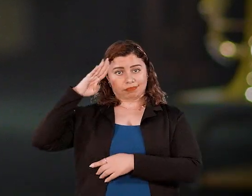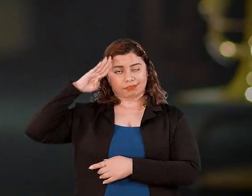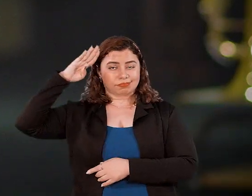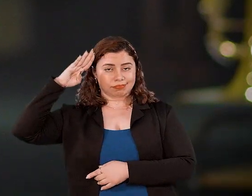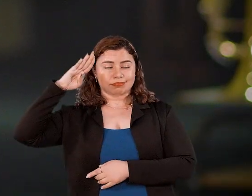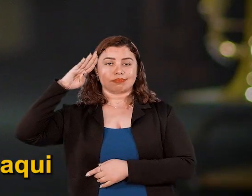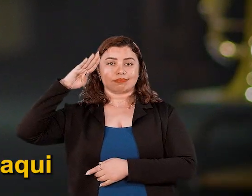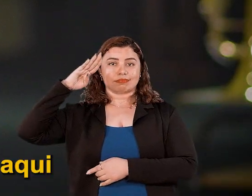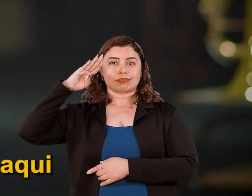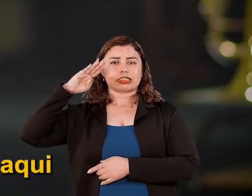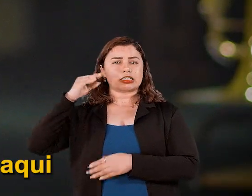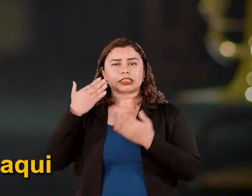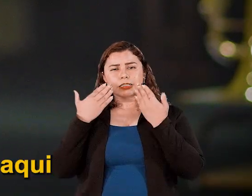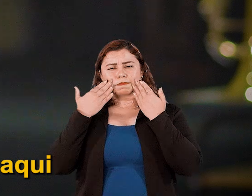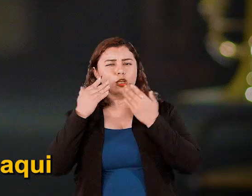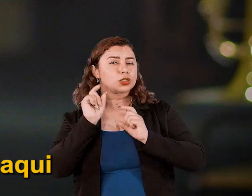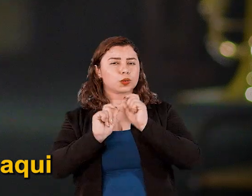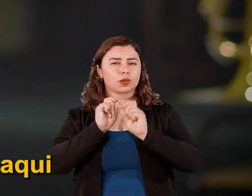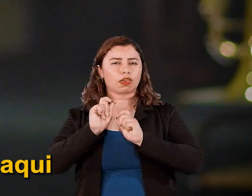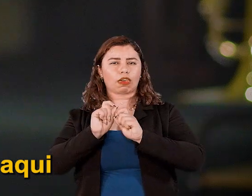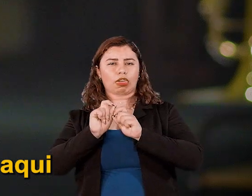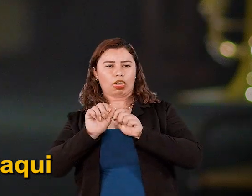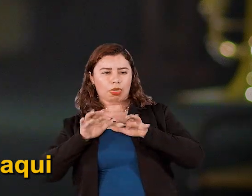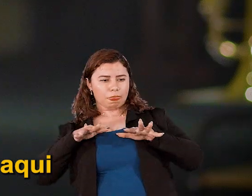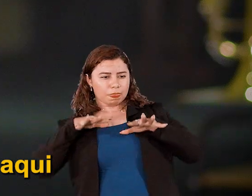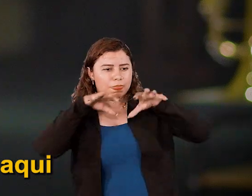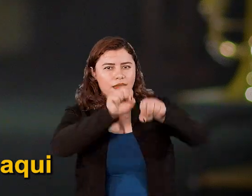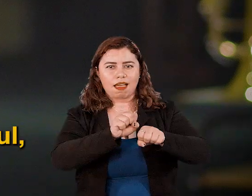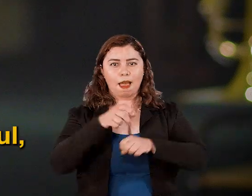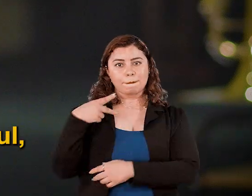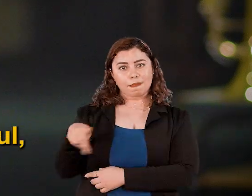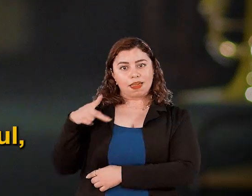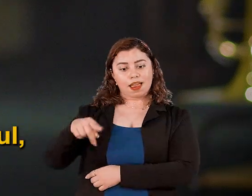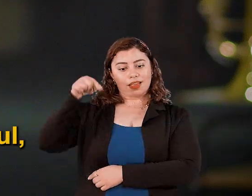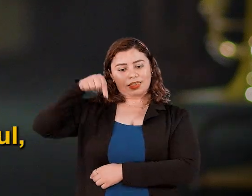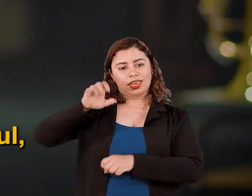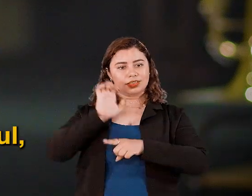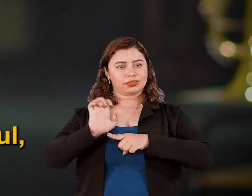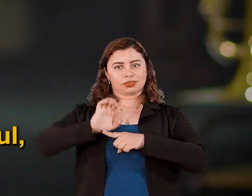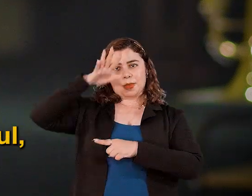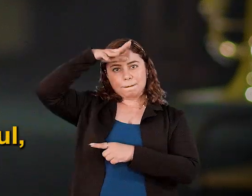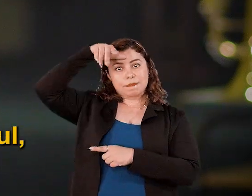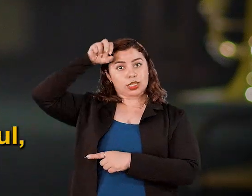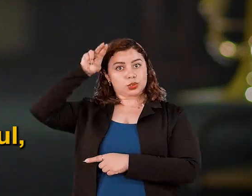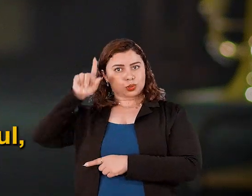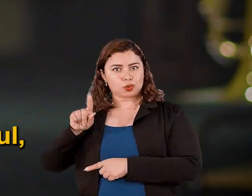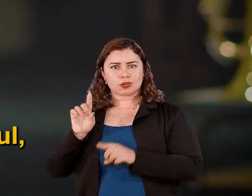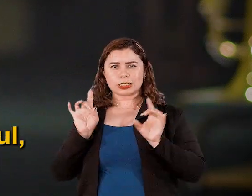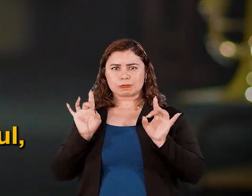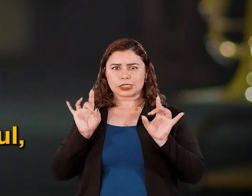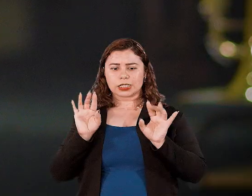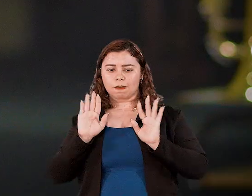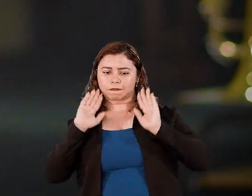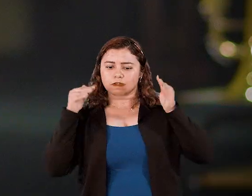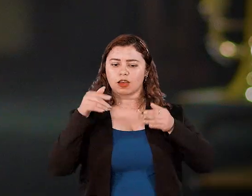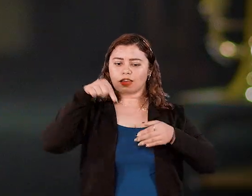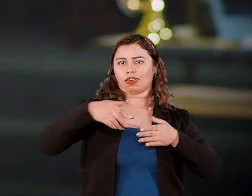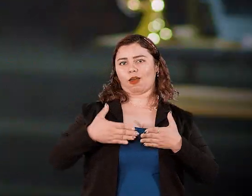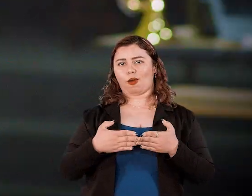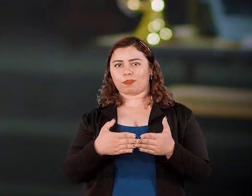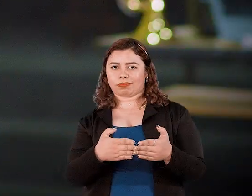também, e que retrata a invasão paraguaia aqui no estado do Mato Grosso do Sul, especialmente aqui em Corumbá.